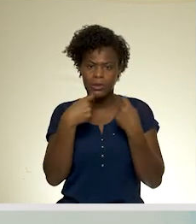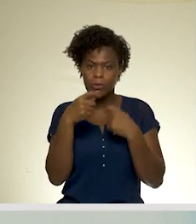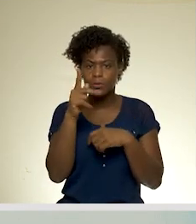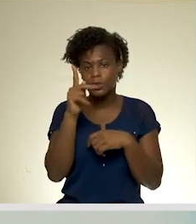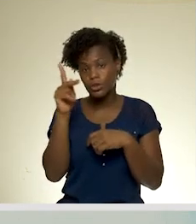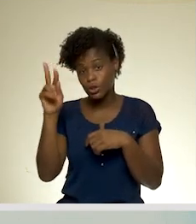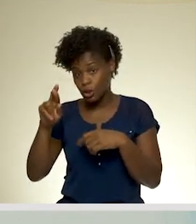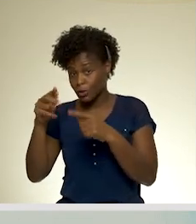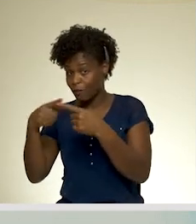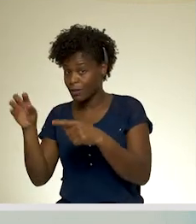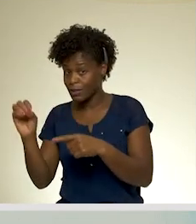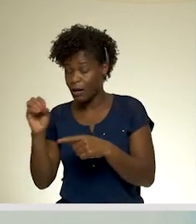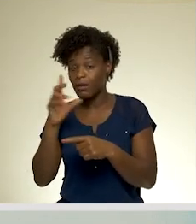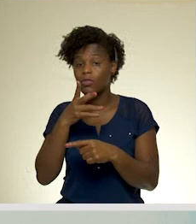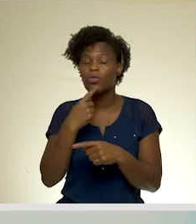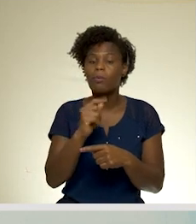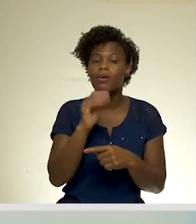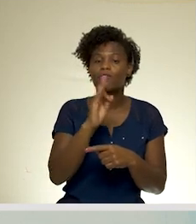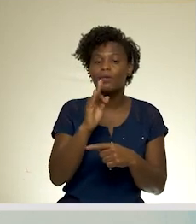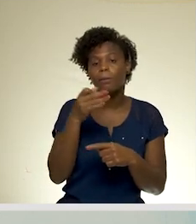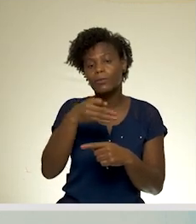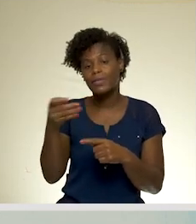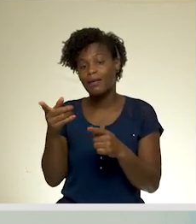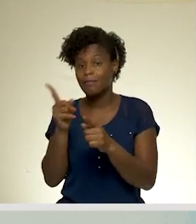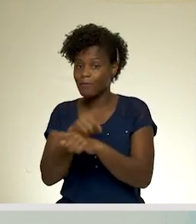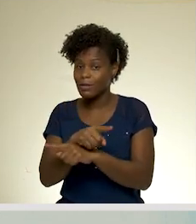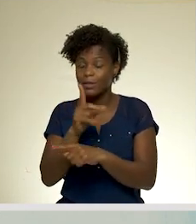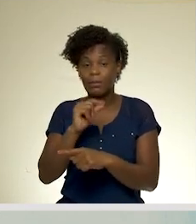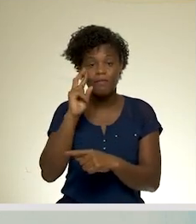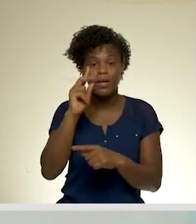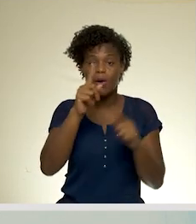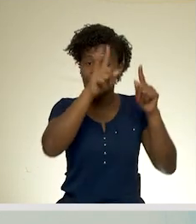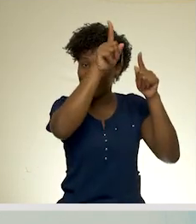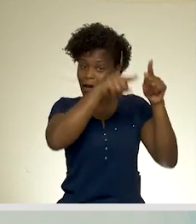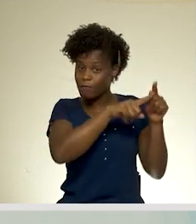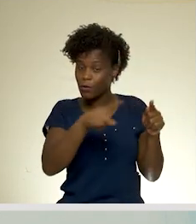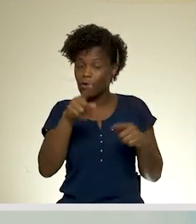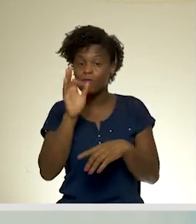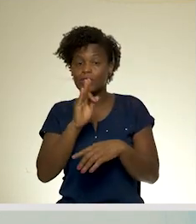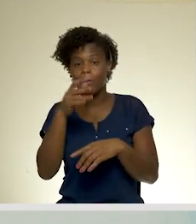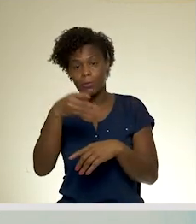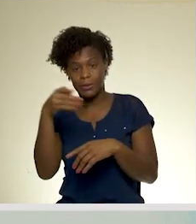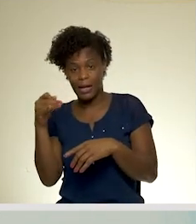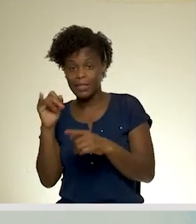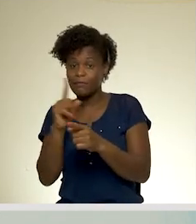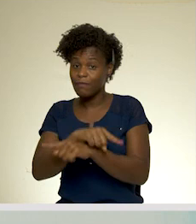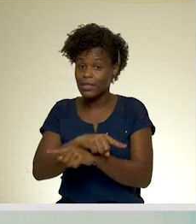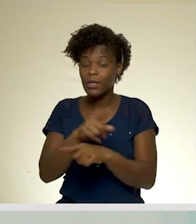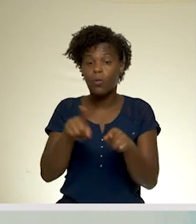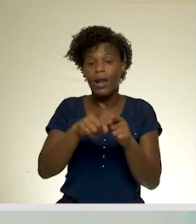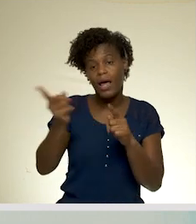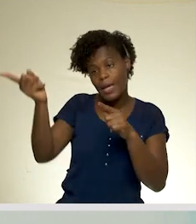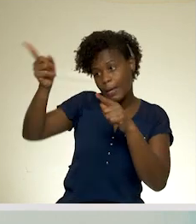proporcionalidade inversa. Também vimos que o gráfico da função de proporcionalidade inversa é uma